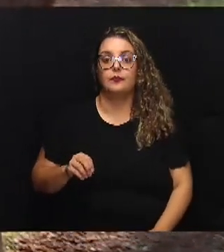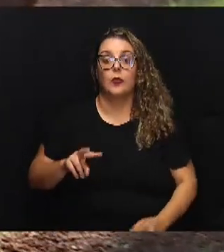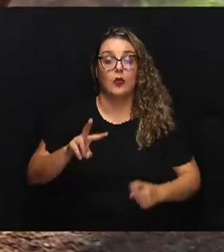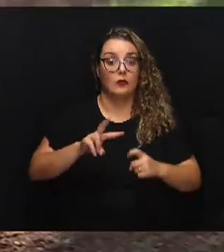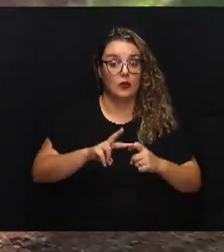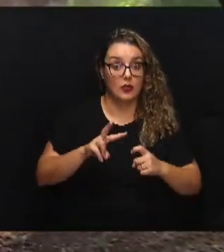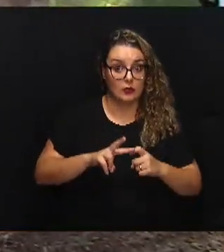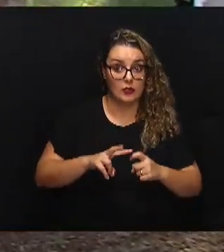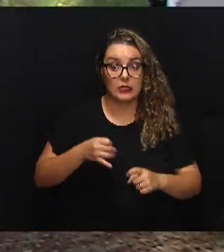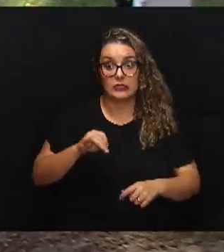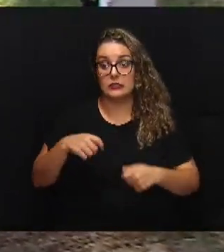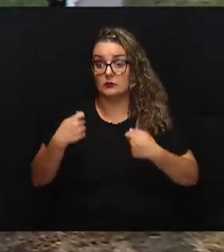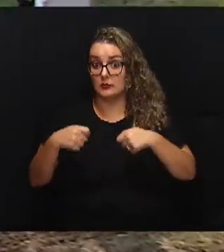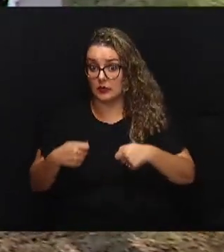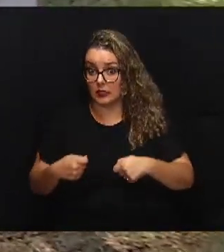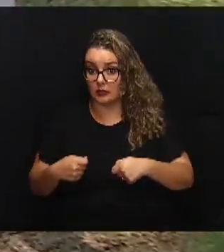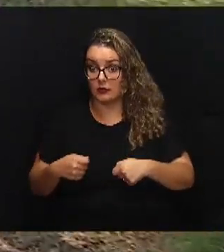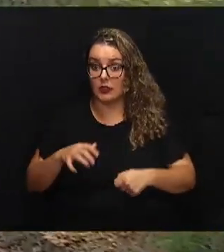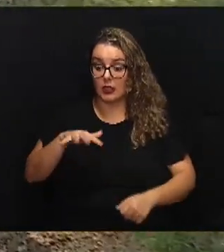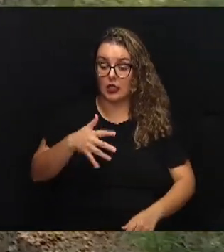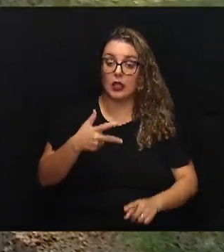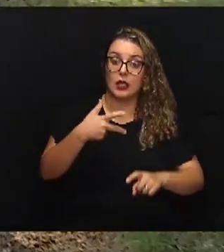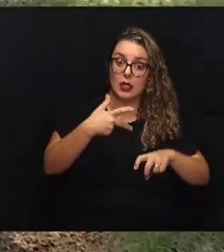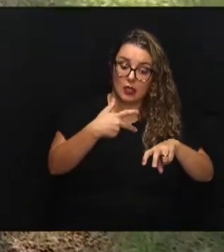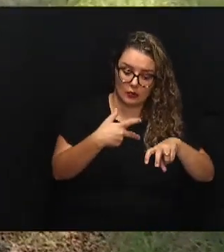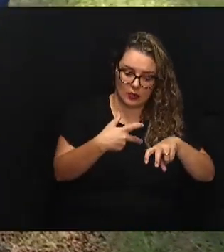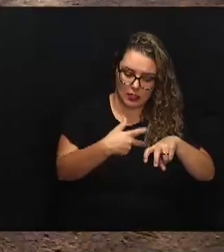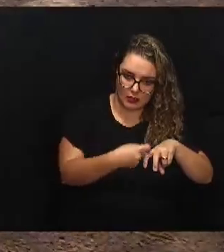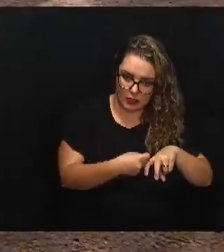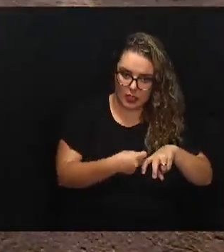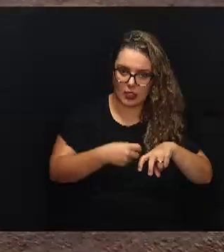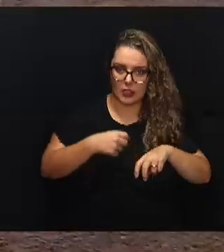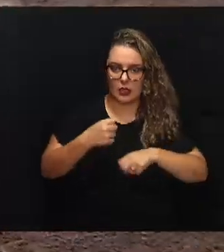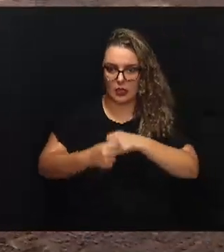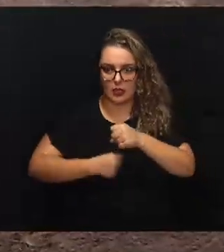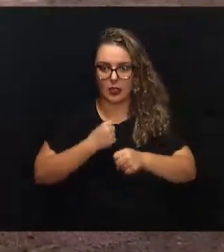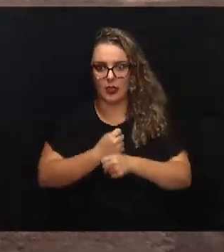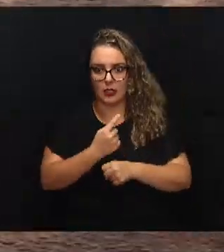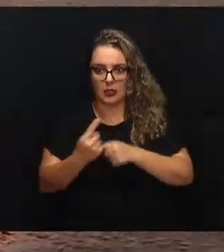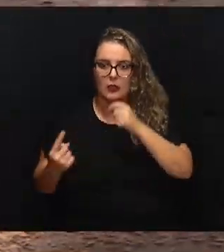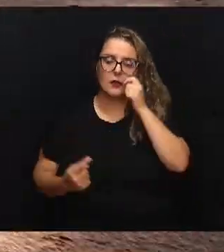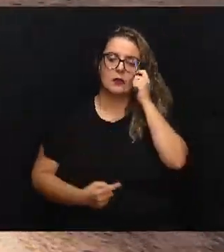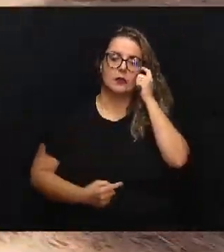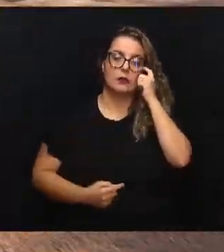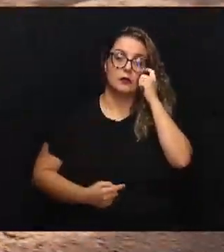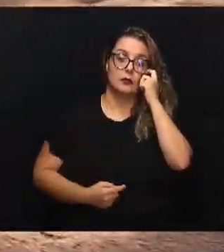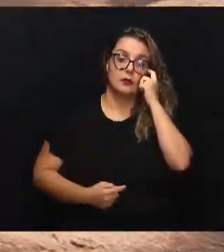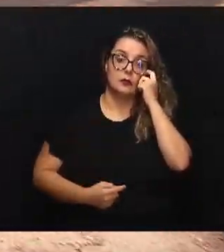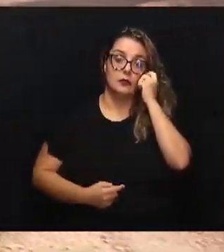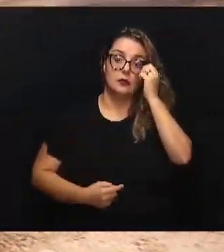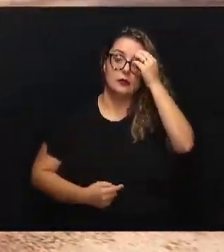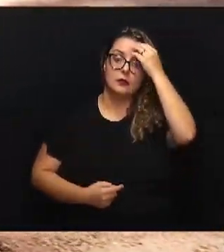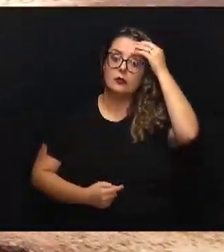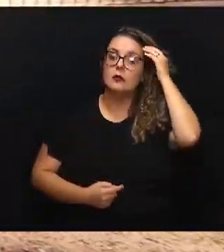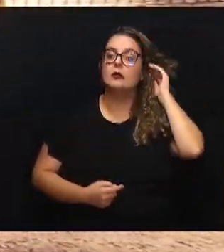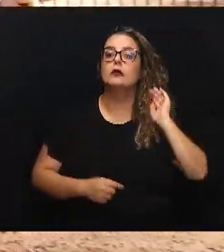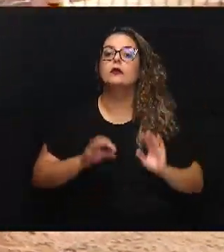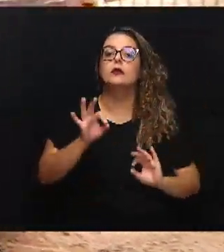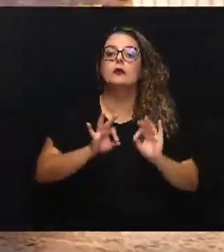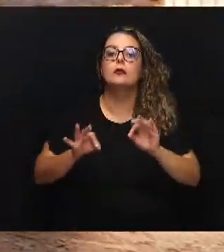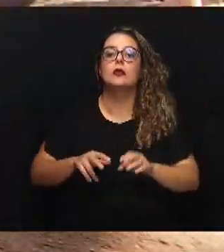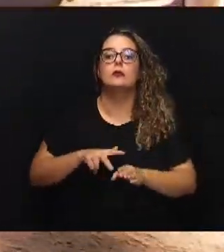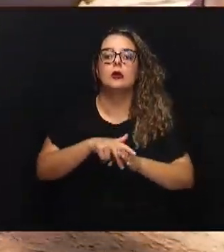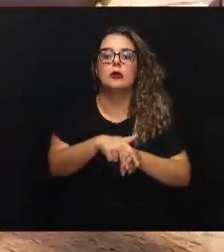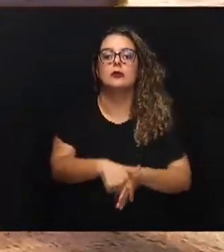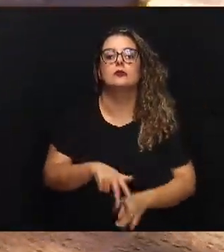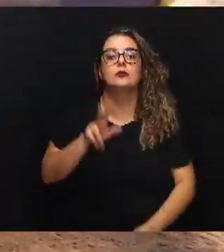veterinário, se preciso, calendário de vacinas anualmente e o preparo do cavalo.